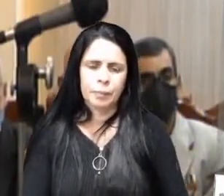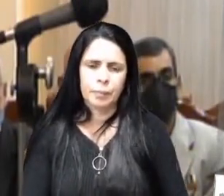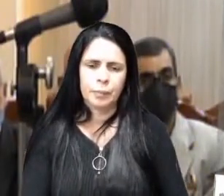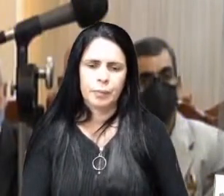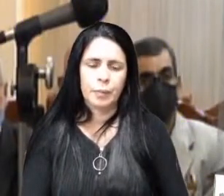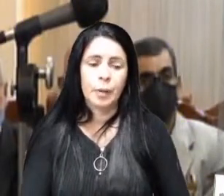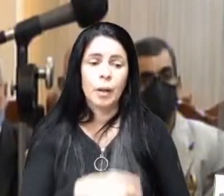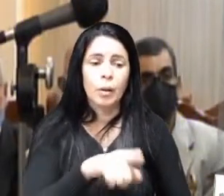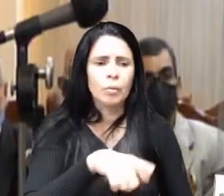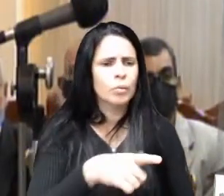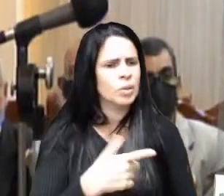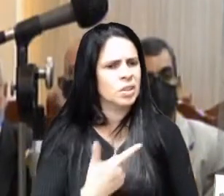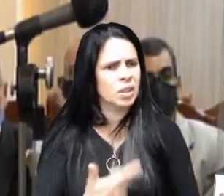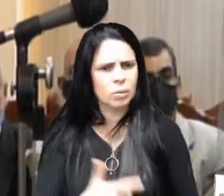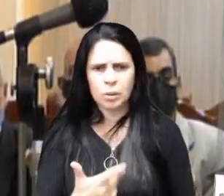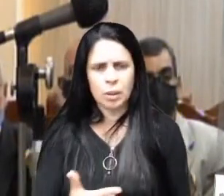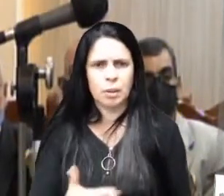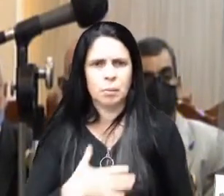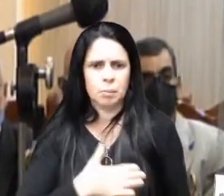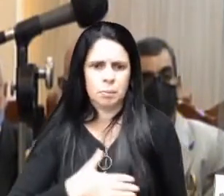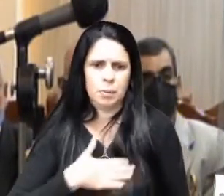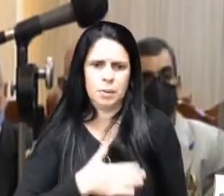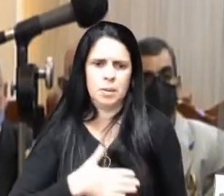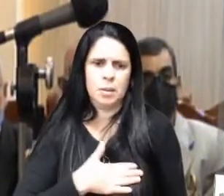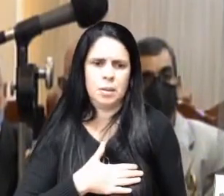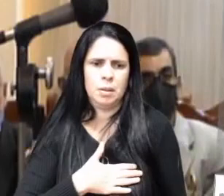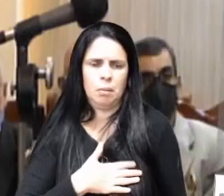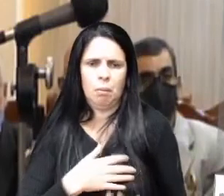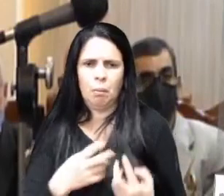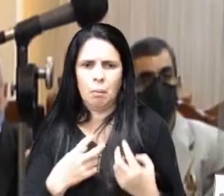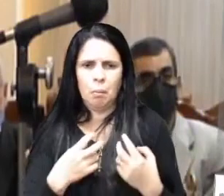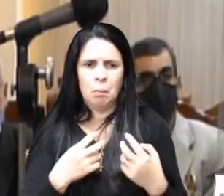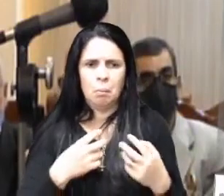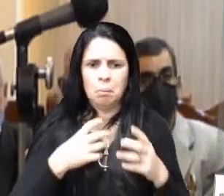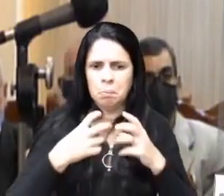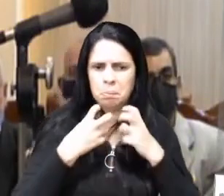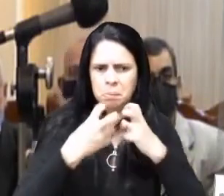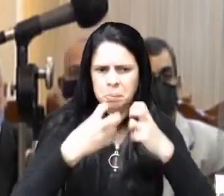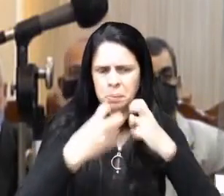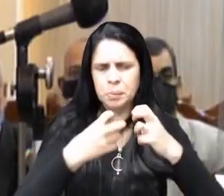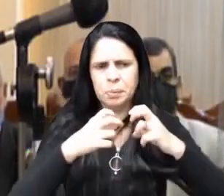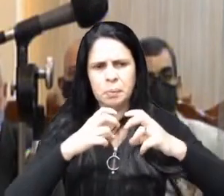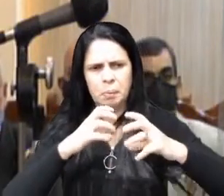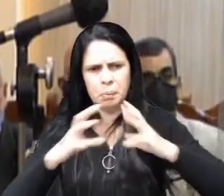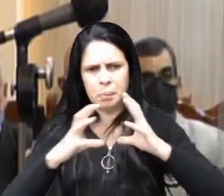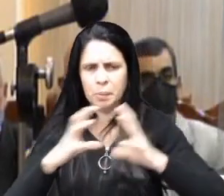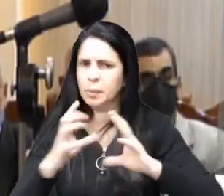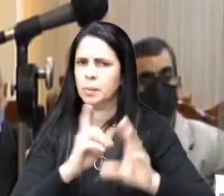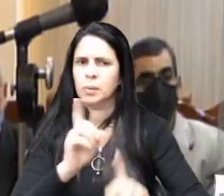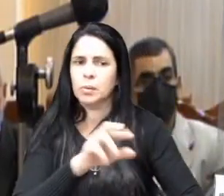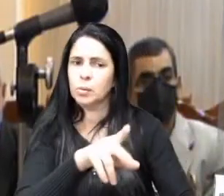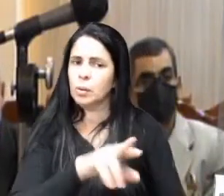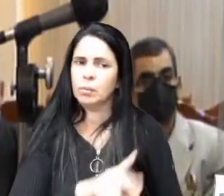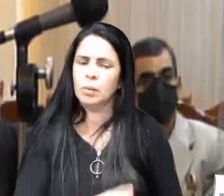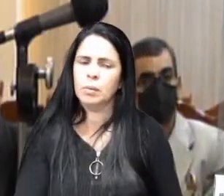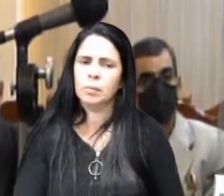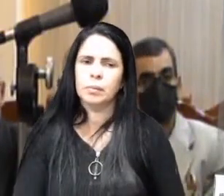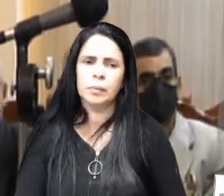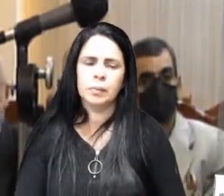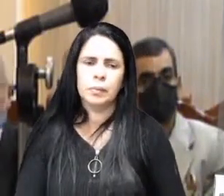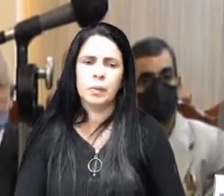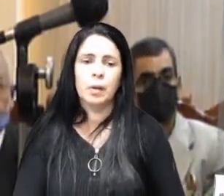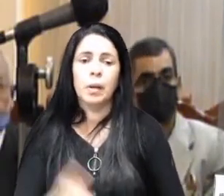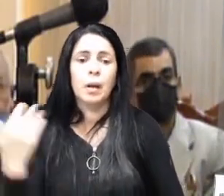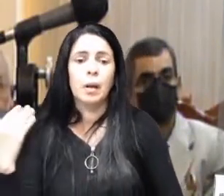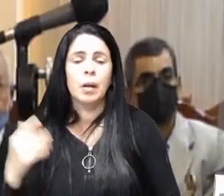Você não tem prazer em escandalizar o seu irmão. Não tem prazer. Lá em